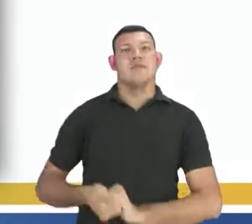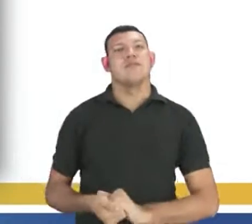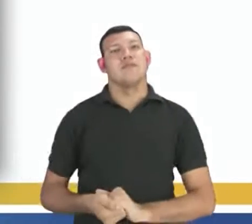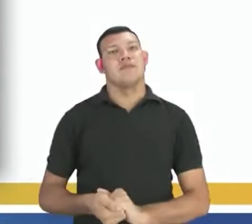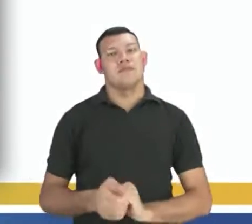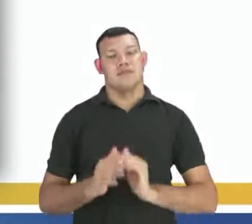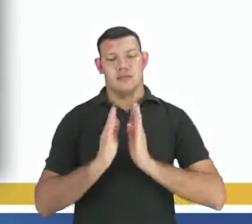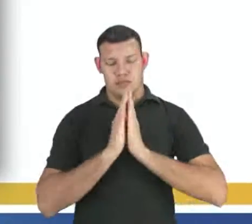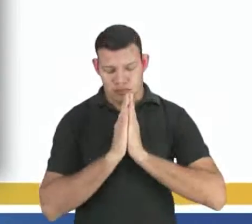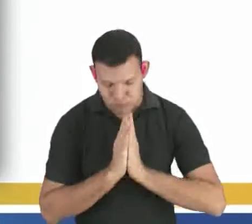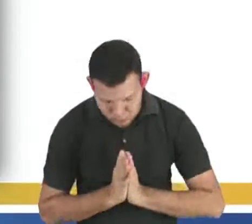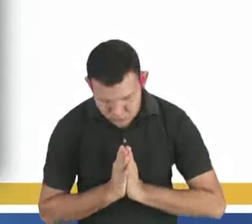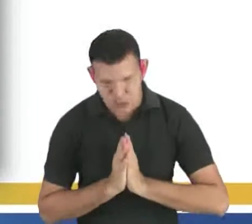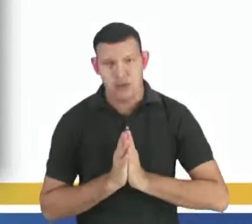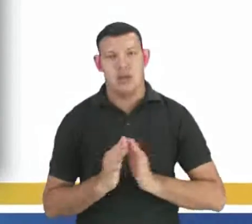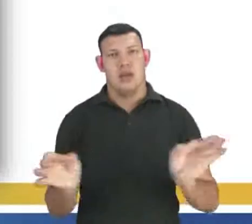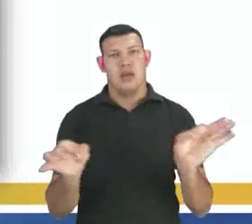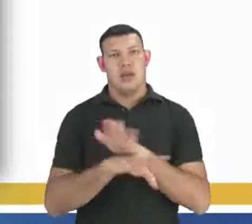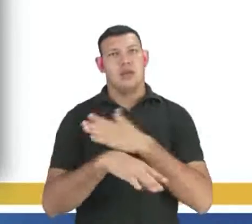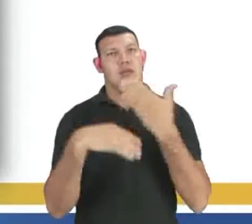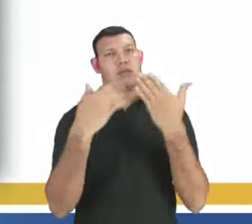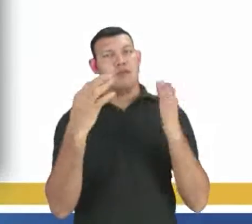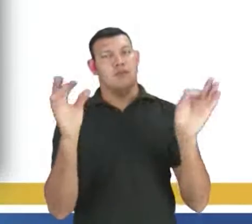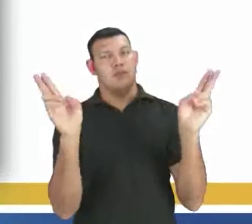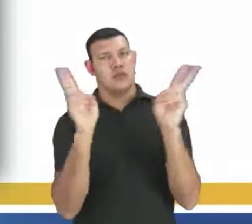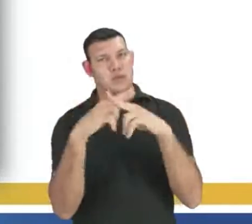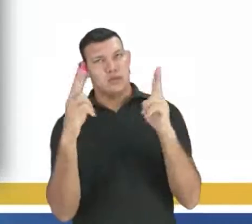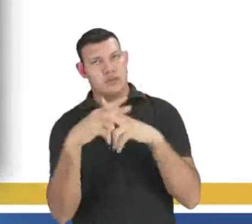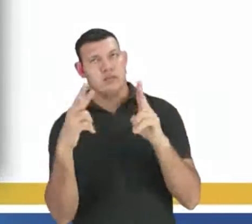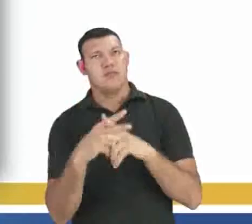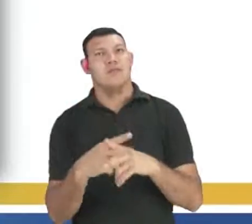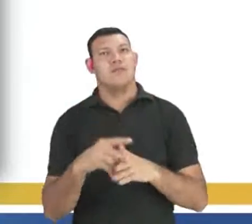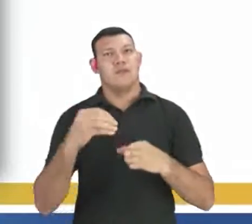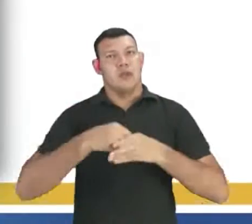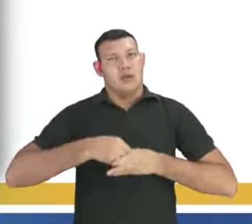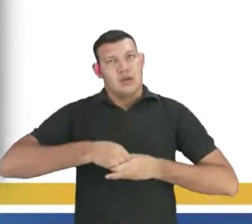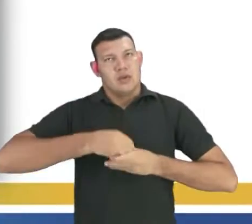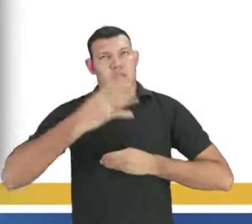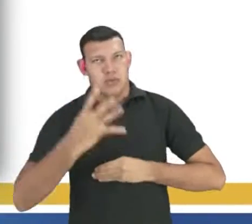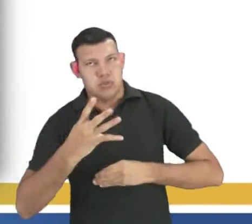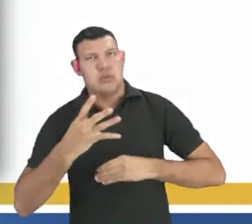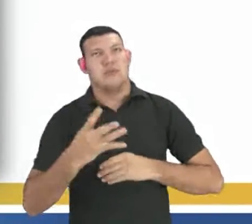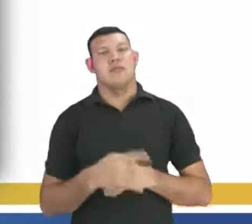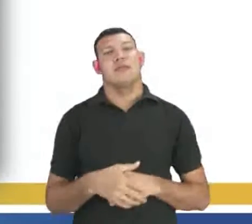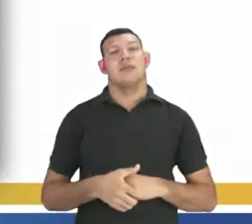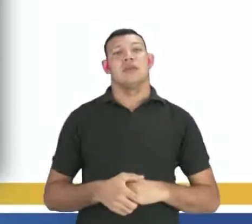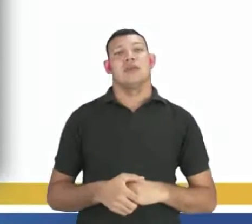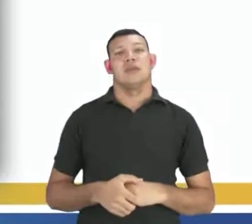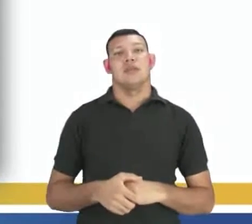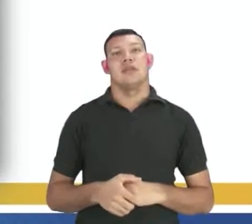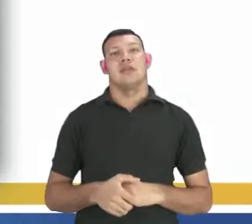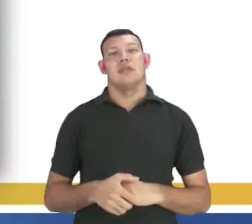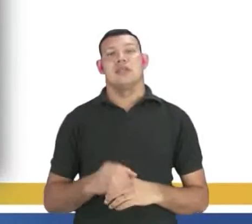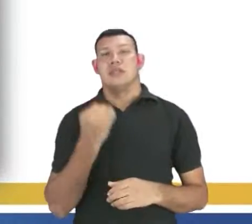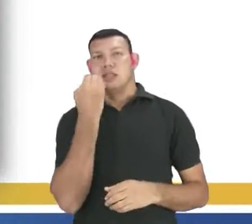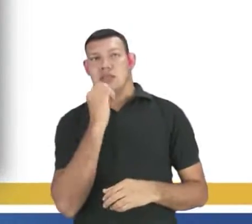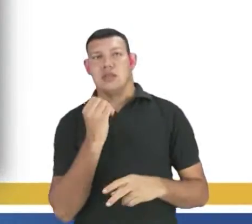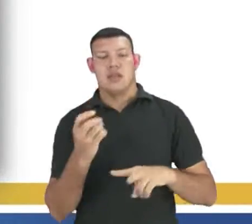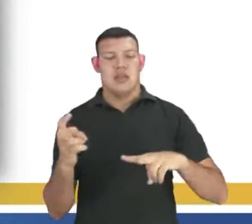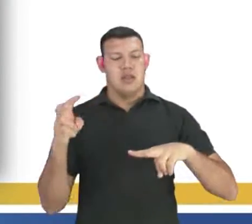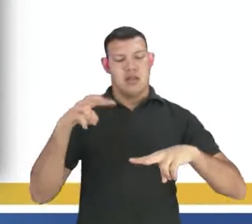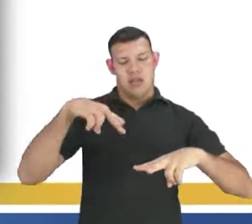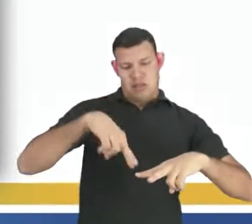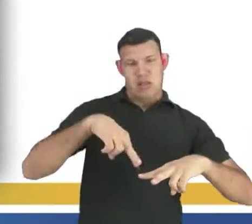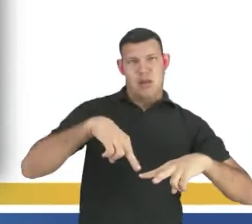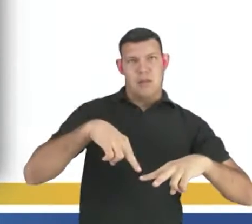ao terminarem. Atitudes como essas e outras, como de não bater em um adversário que está caindo no